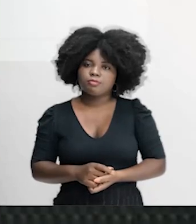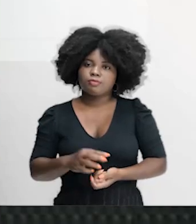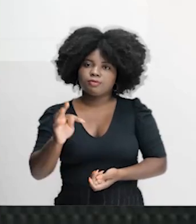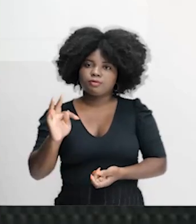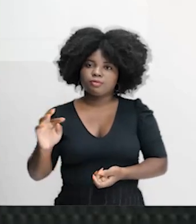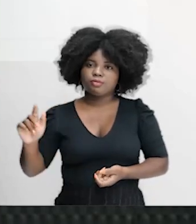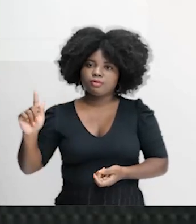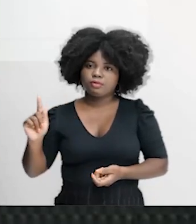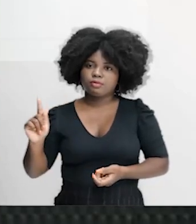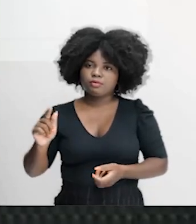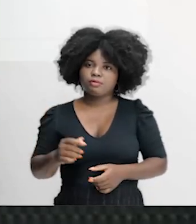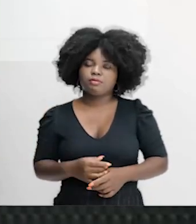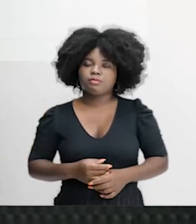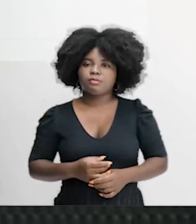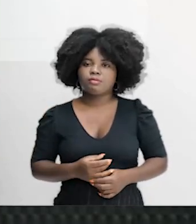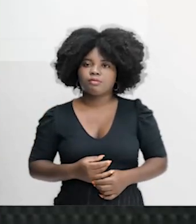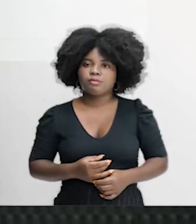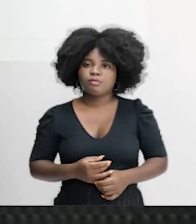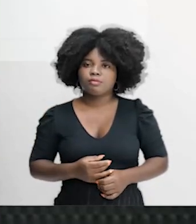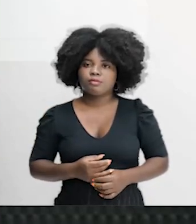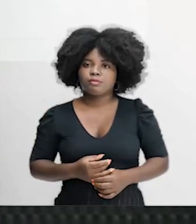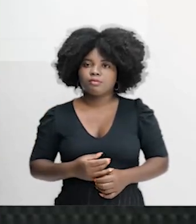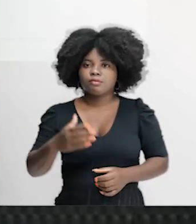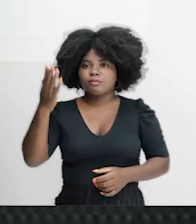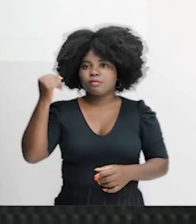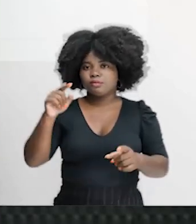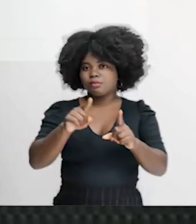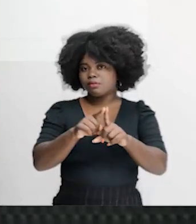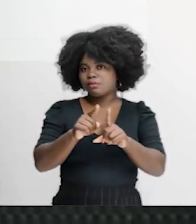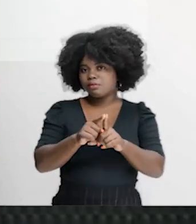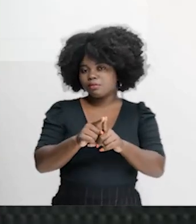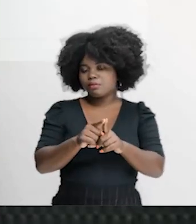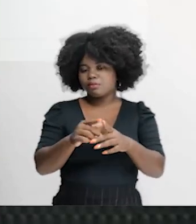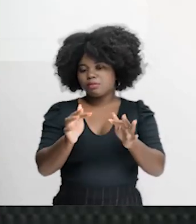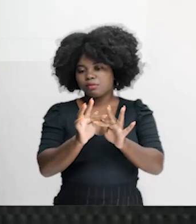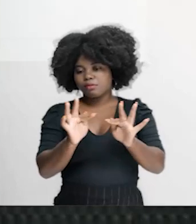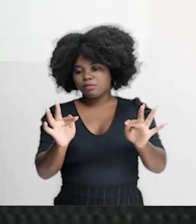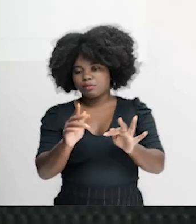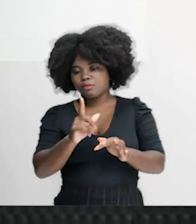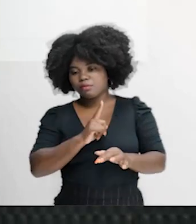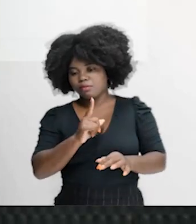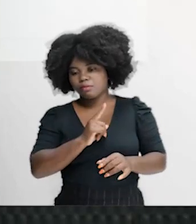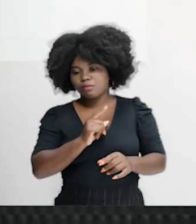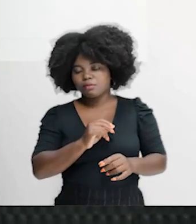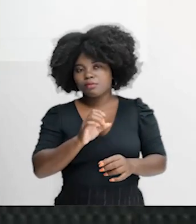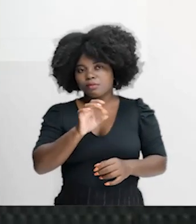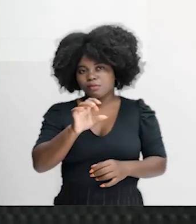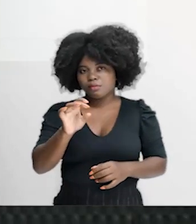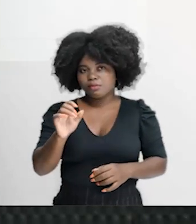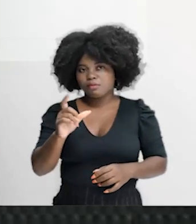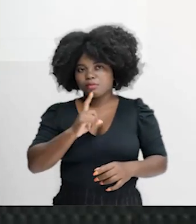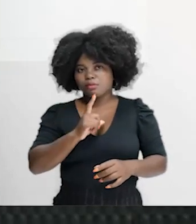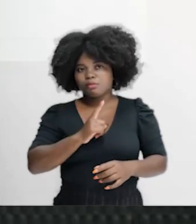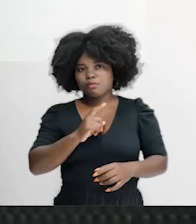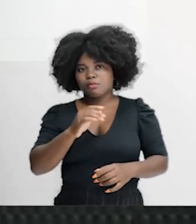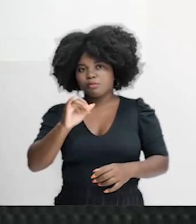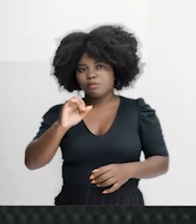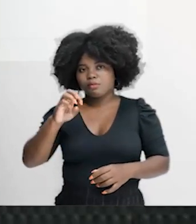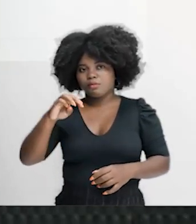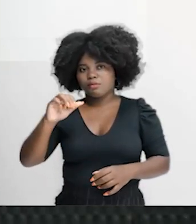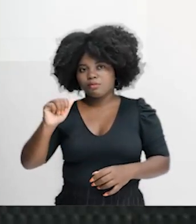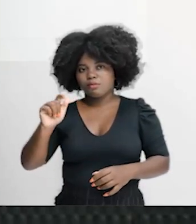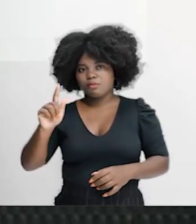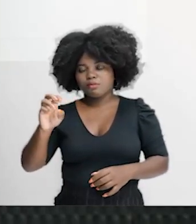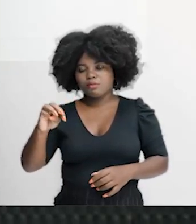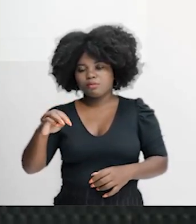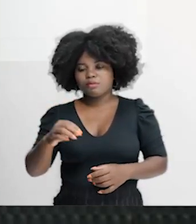tangente. Tangente não existe. E você sabe que para uma função existir, cada valor de x tem que ter uma imagem. Tá?